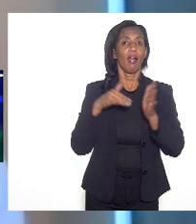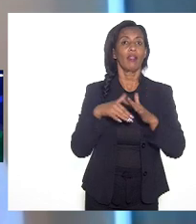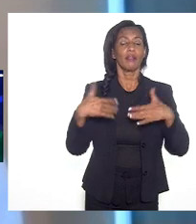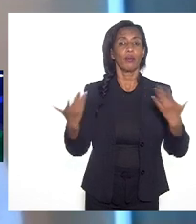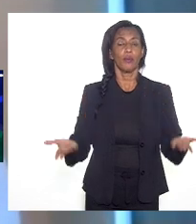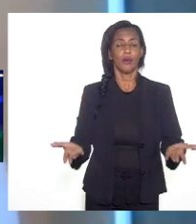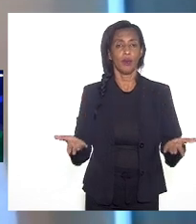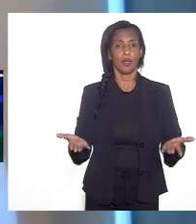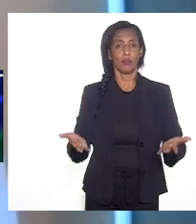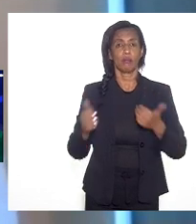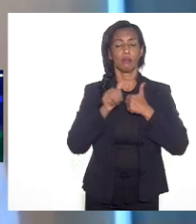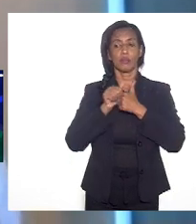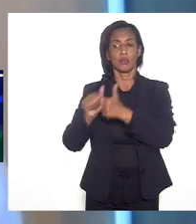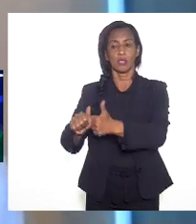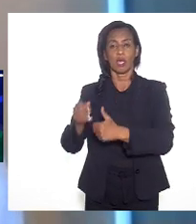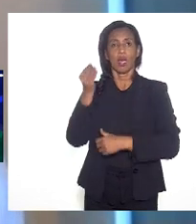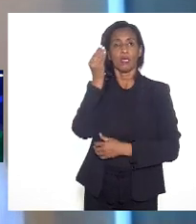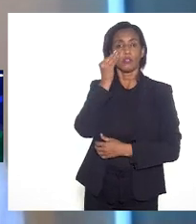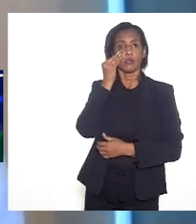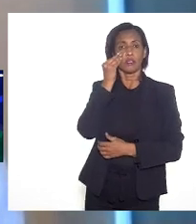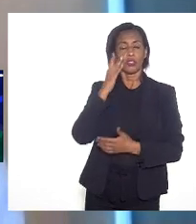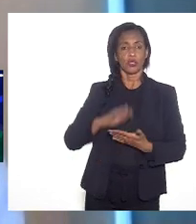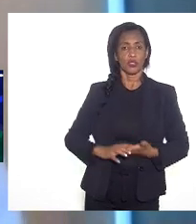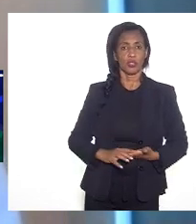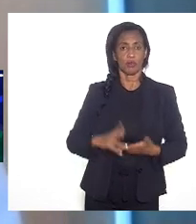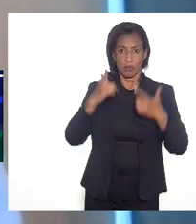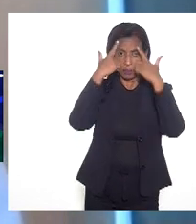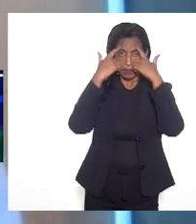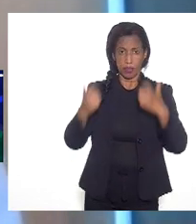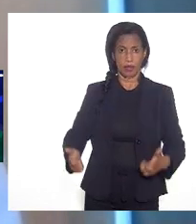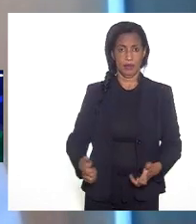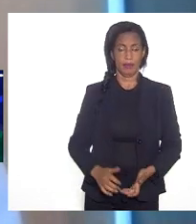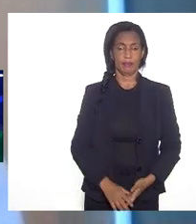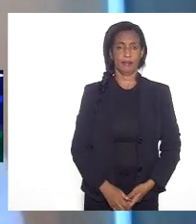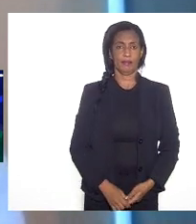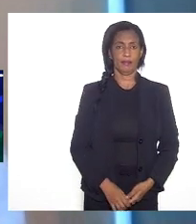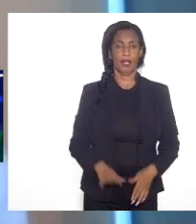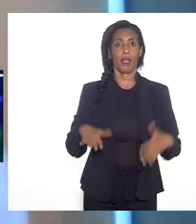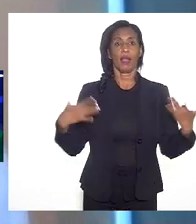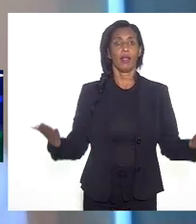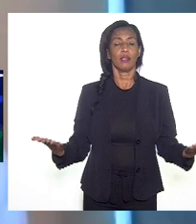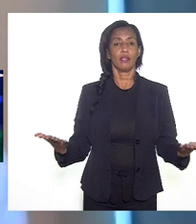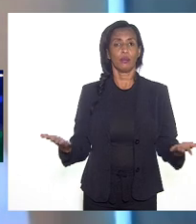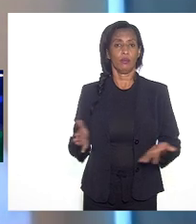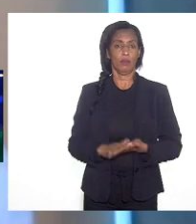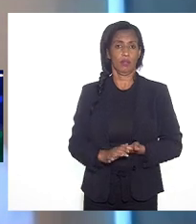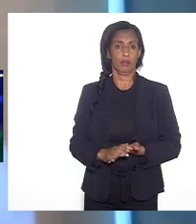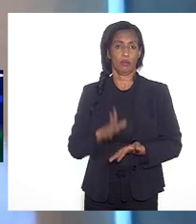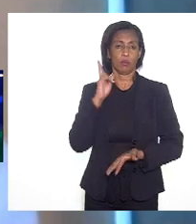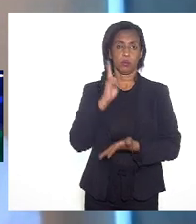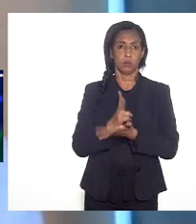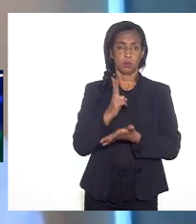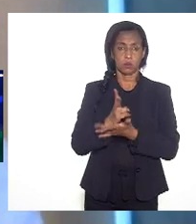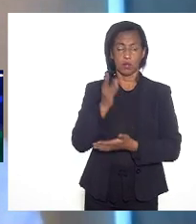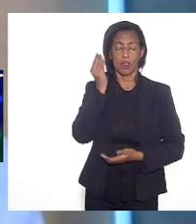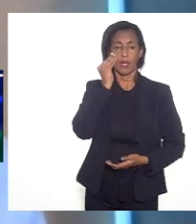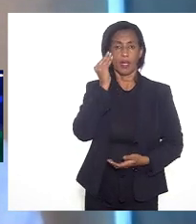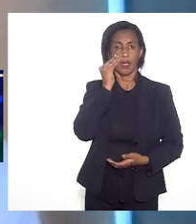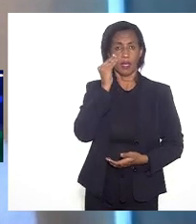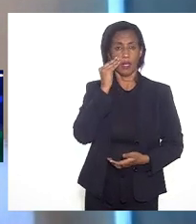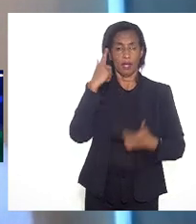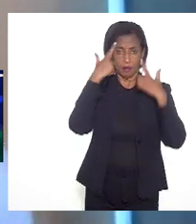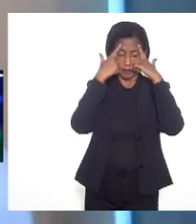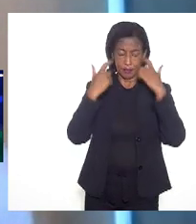quando seguiremos assistindo essa violência? Até quando continuaremos assistindo